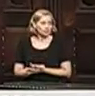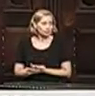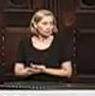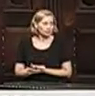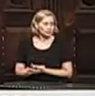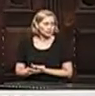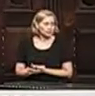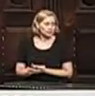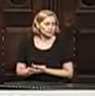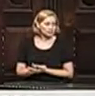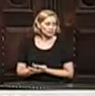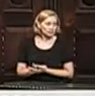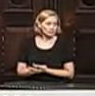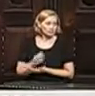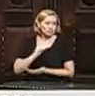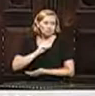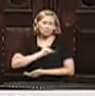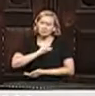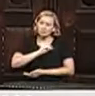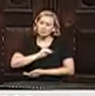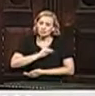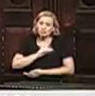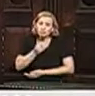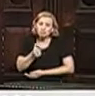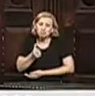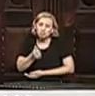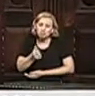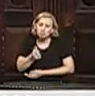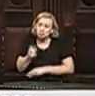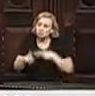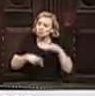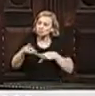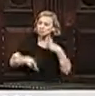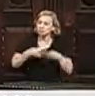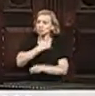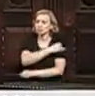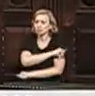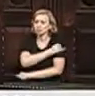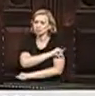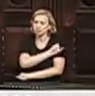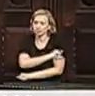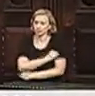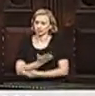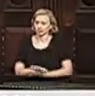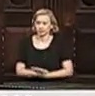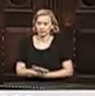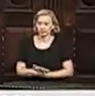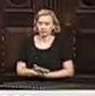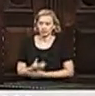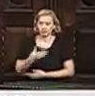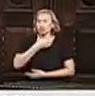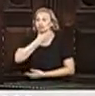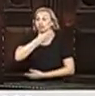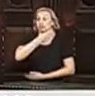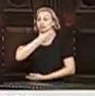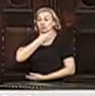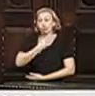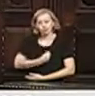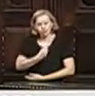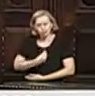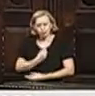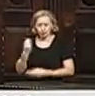da renda do morador da cidade do Rio de Janeiro, nesse momento agudo de crise que vive